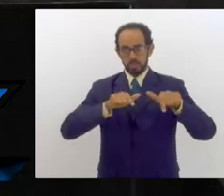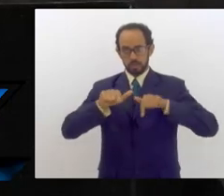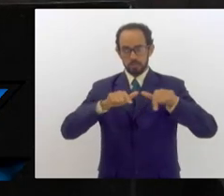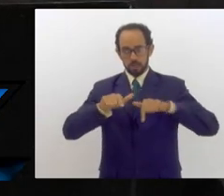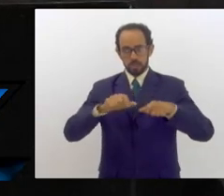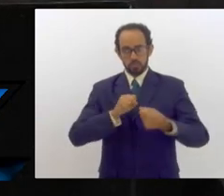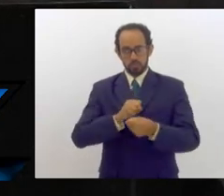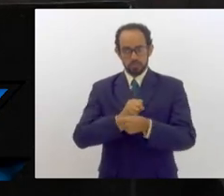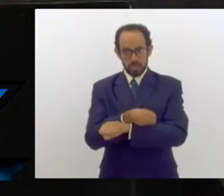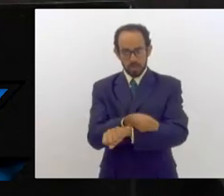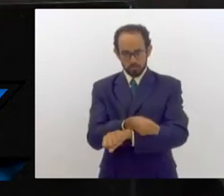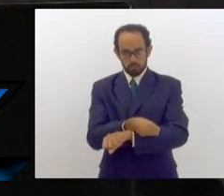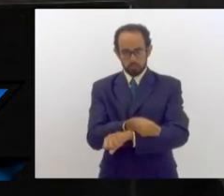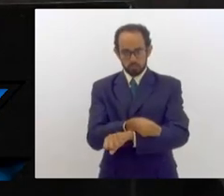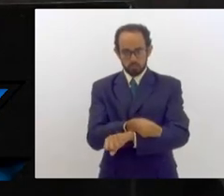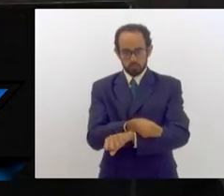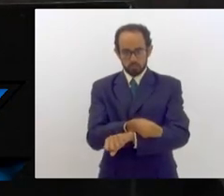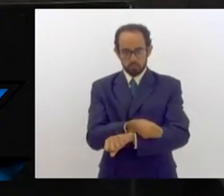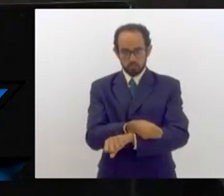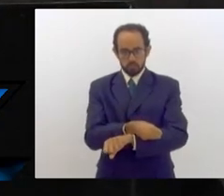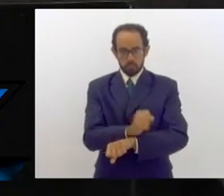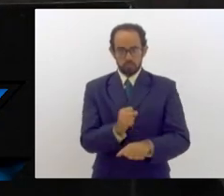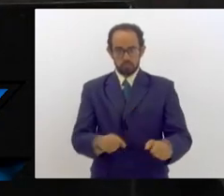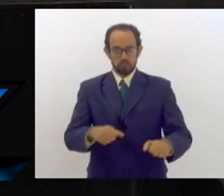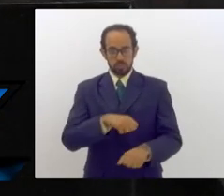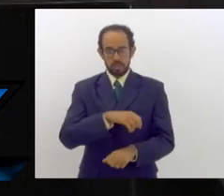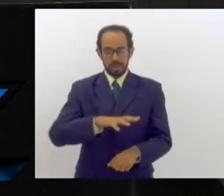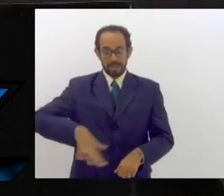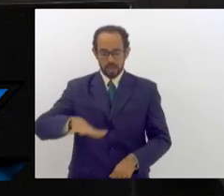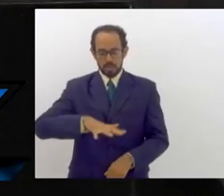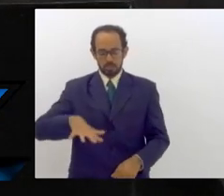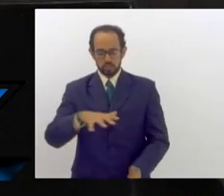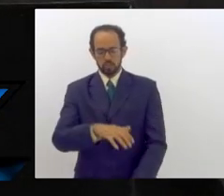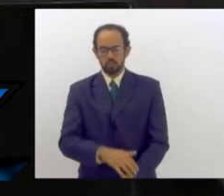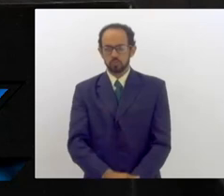envolvendo argentinos naquela região